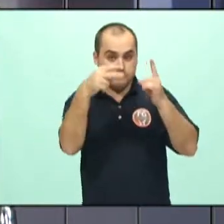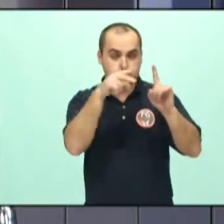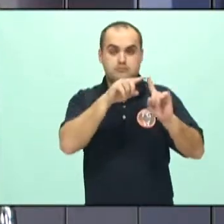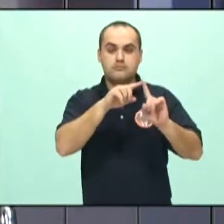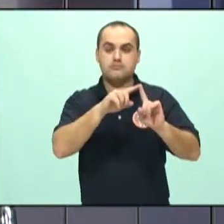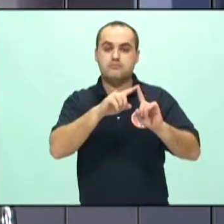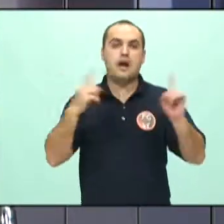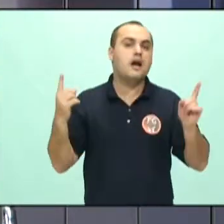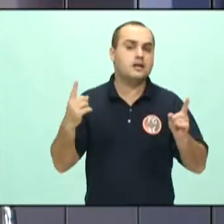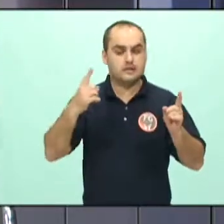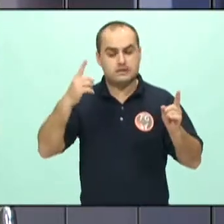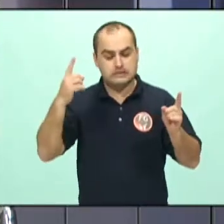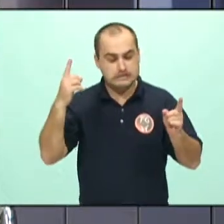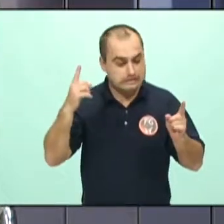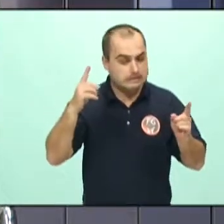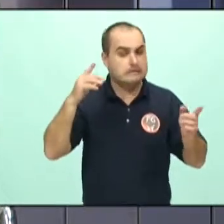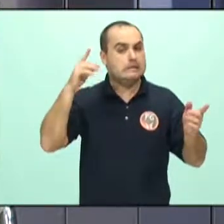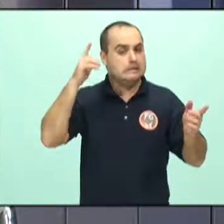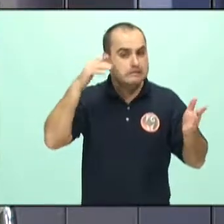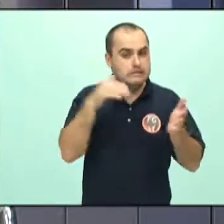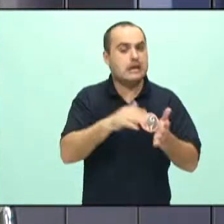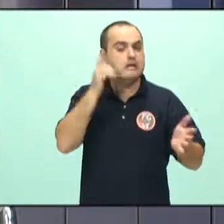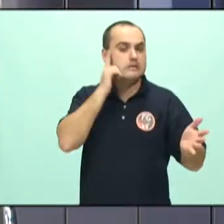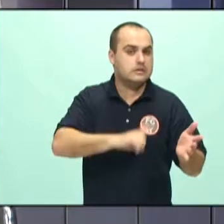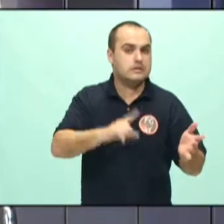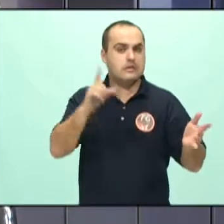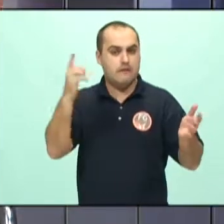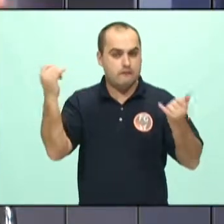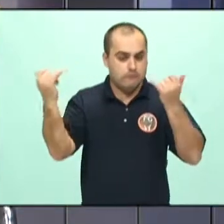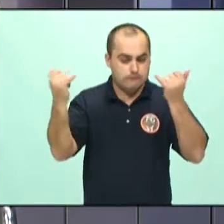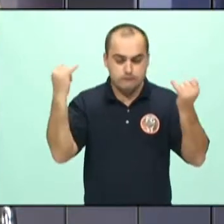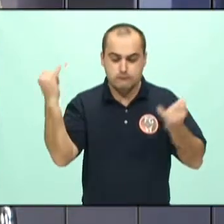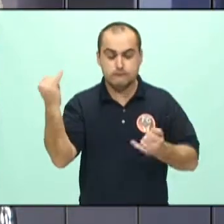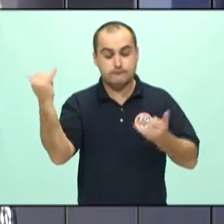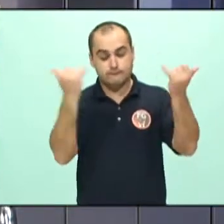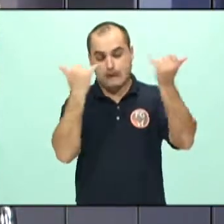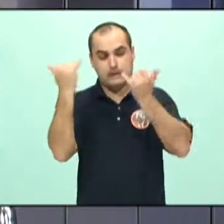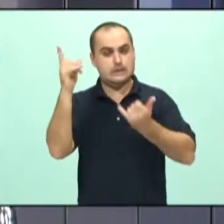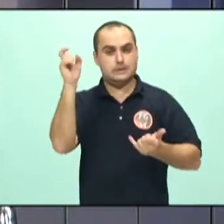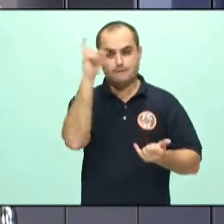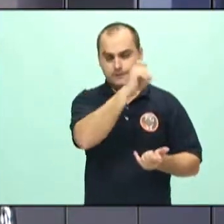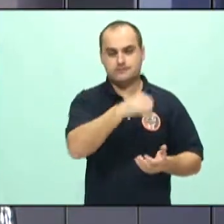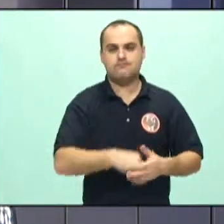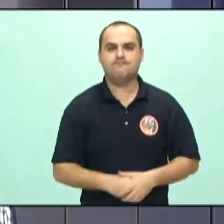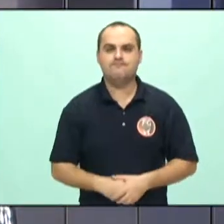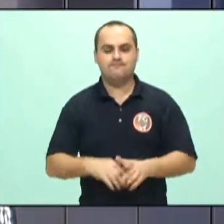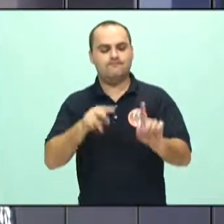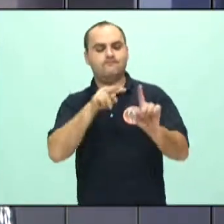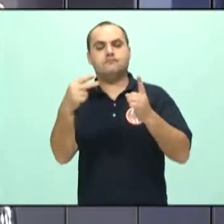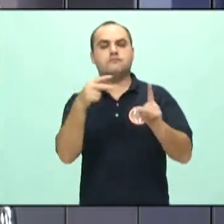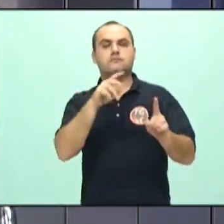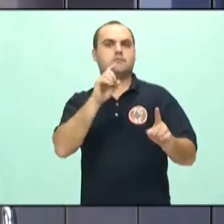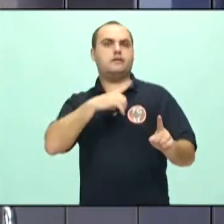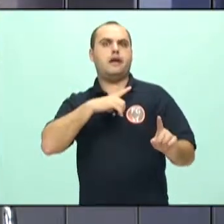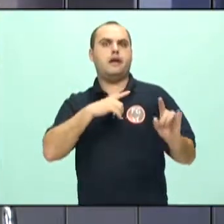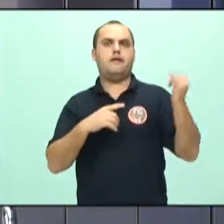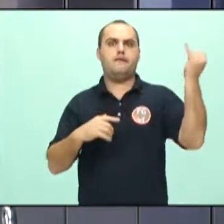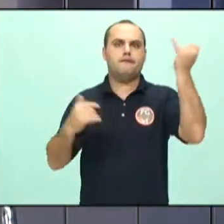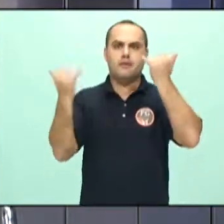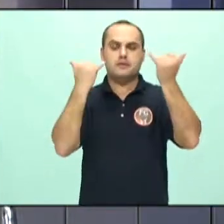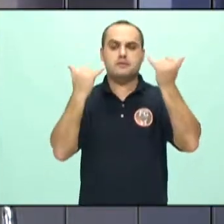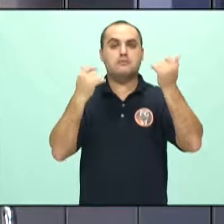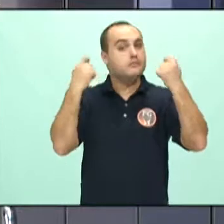você apanha bastante para conseguir essas informações. E o princípio da transparência, o princípio da publicidade não é simplesmente ter informação, é facilitar